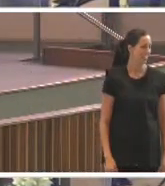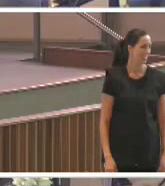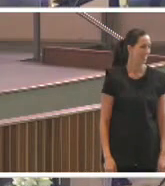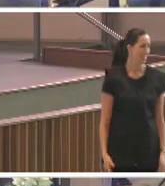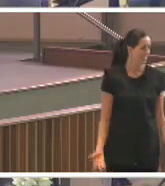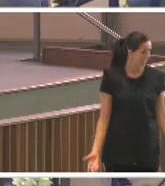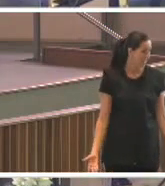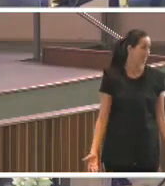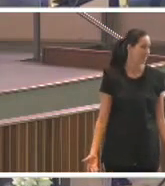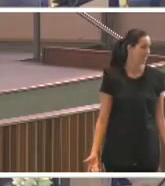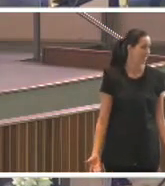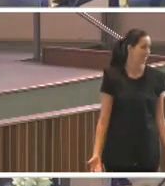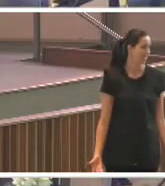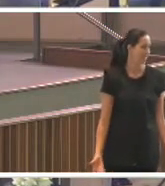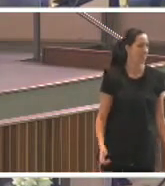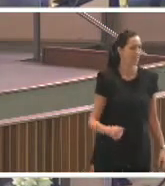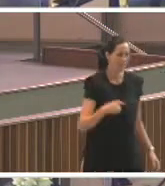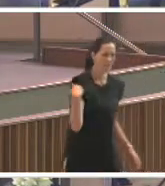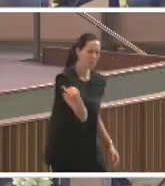Santo?